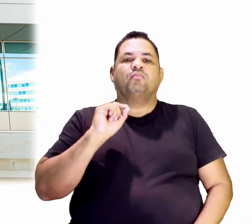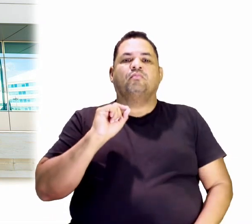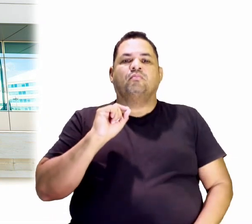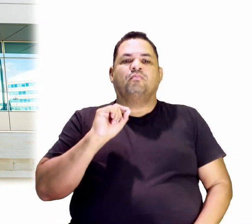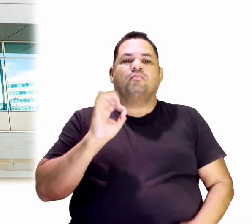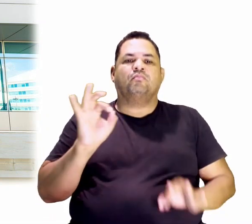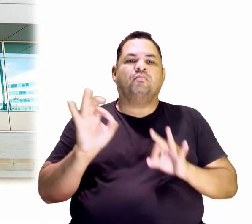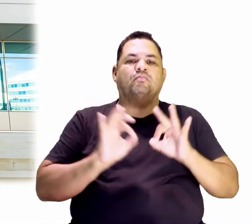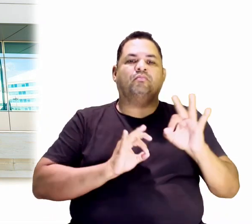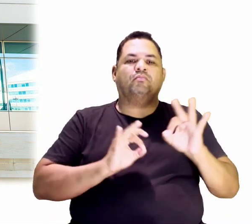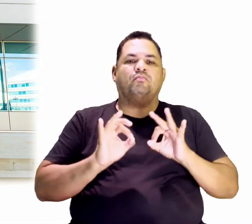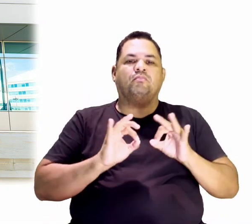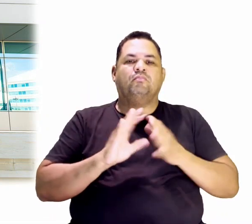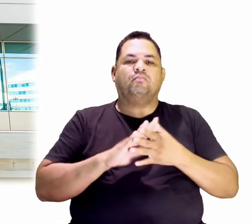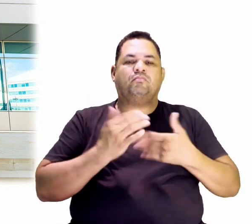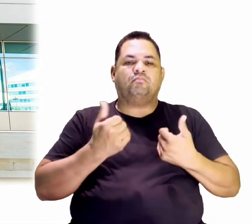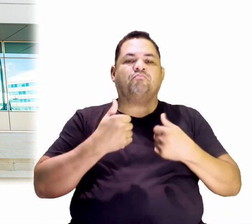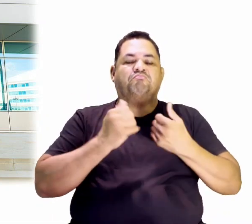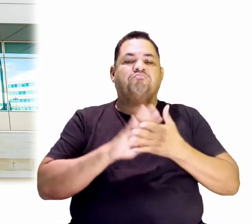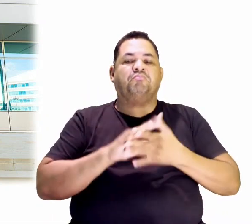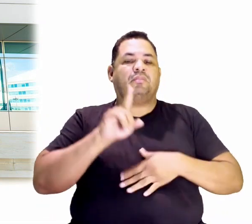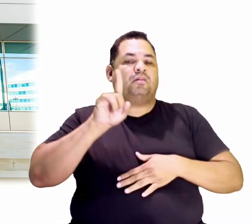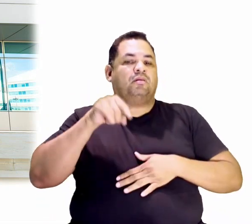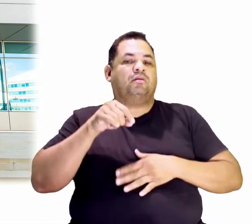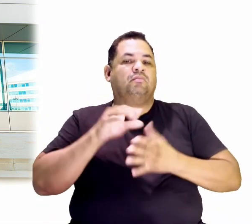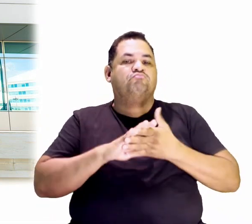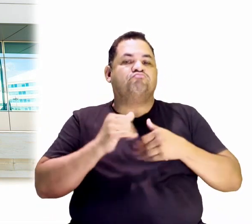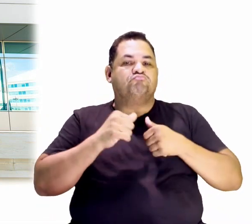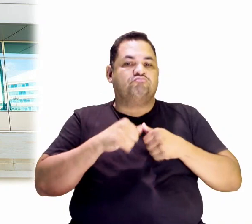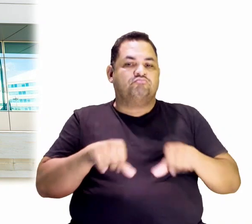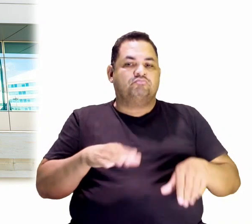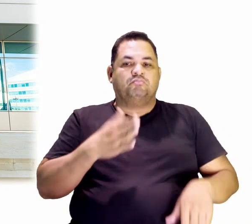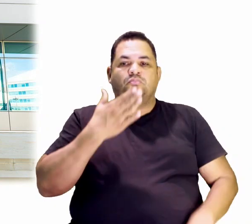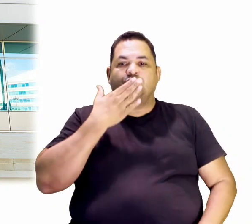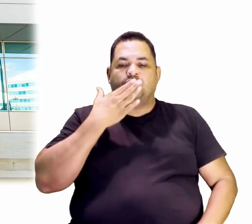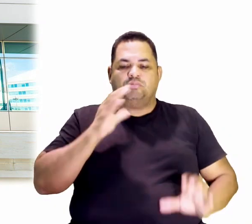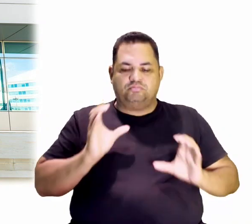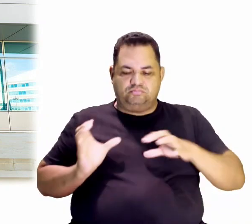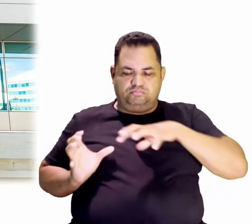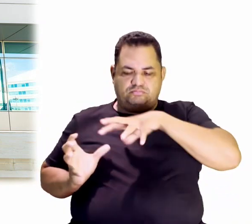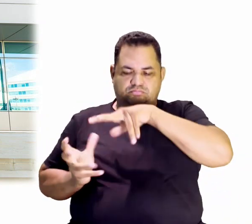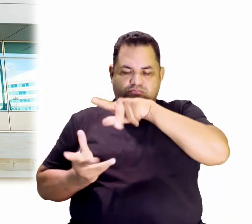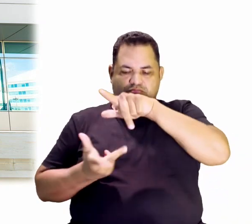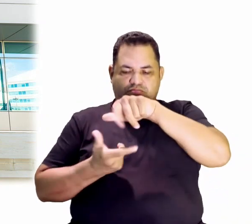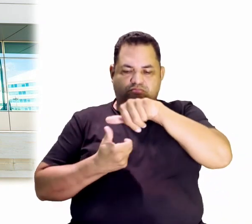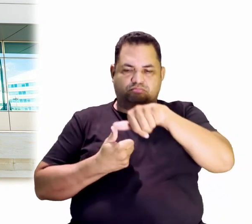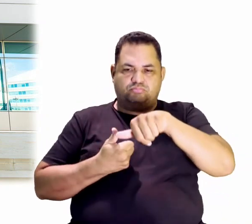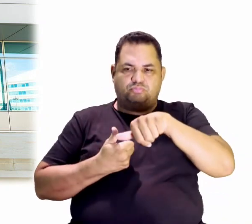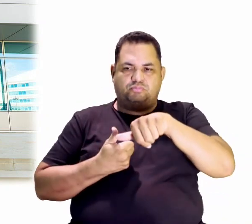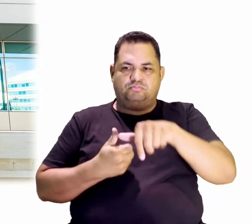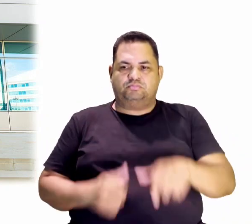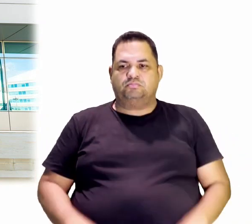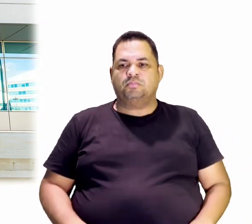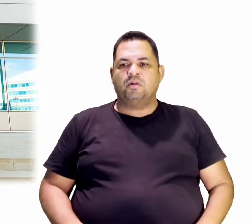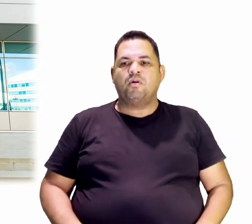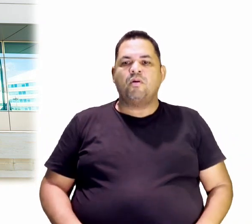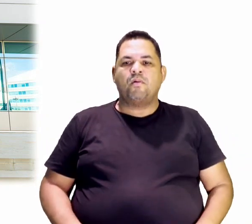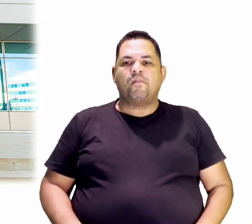Representa formas de ser e estar, típicas do mundo globalizado. Então, quando a gente começa a